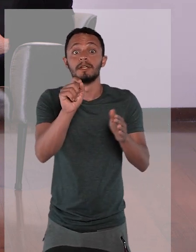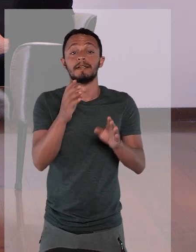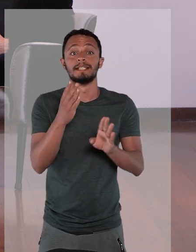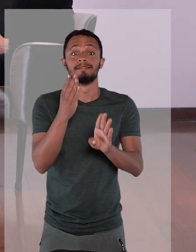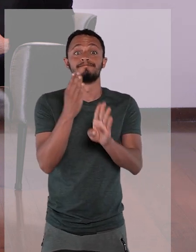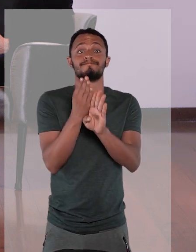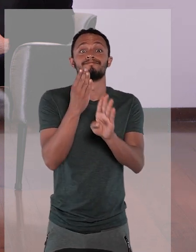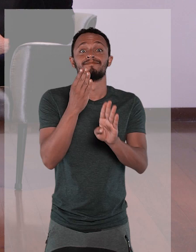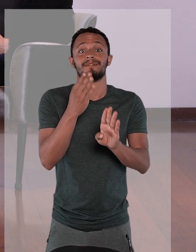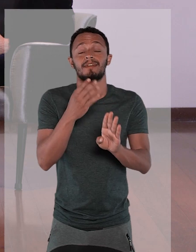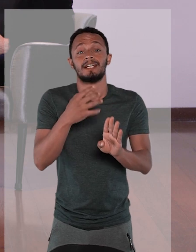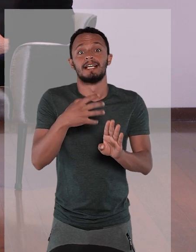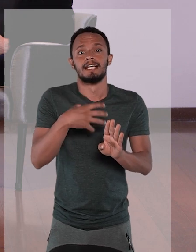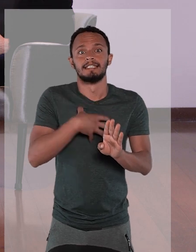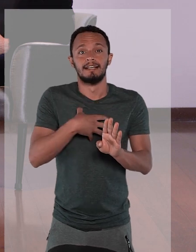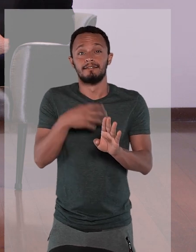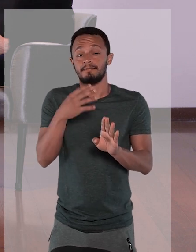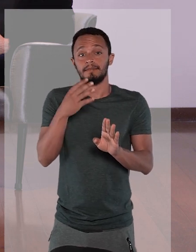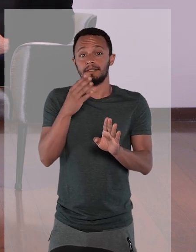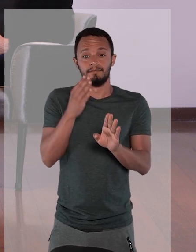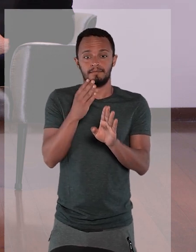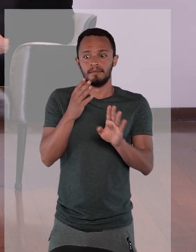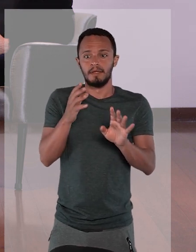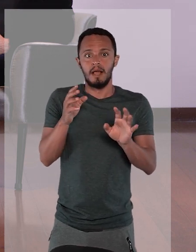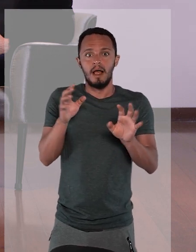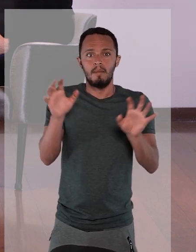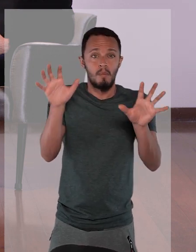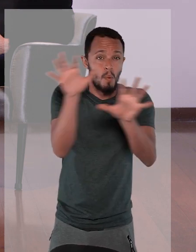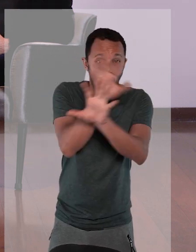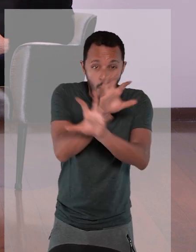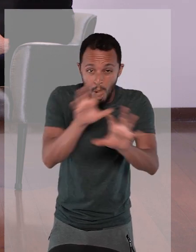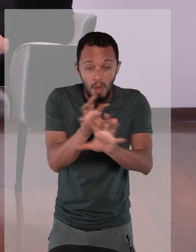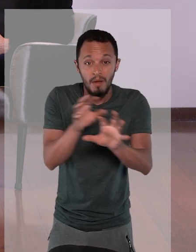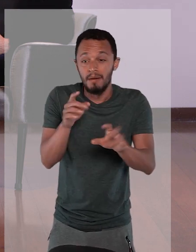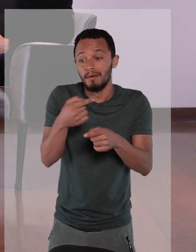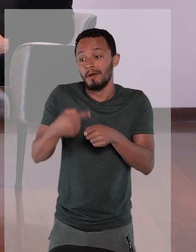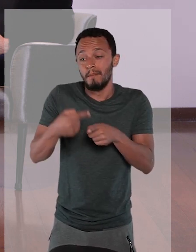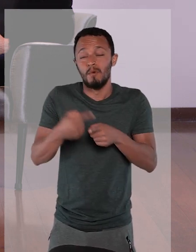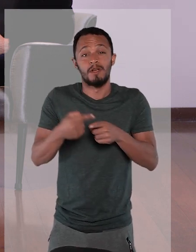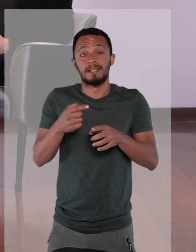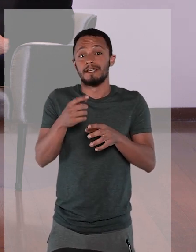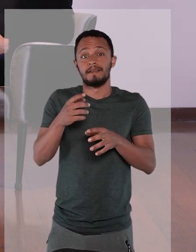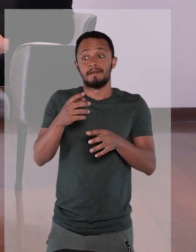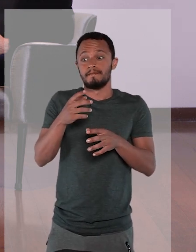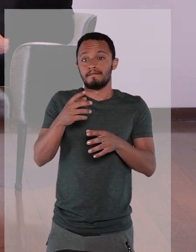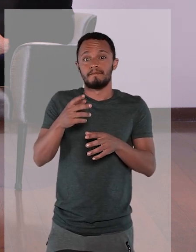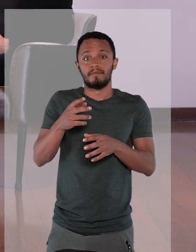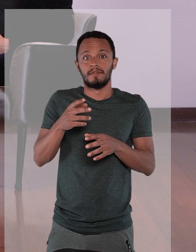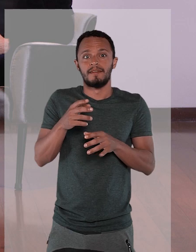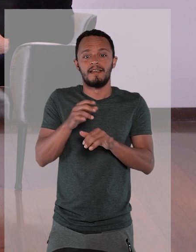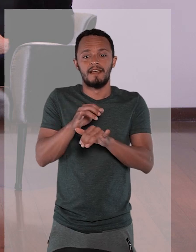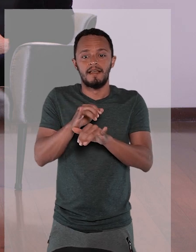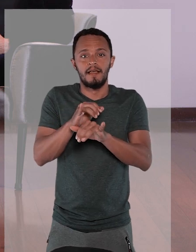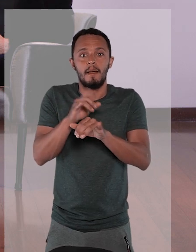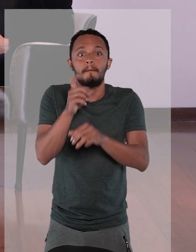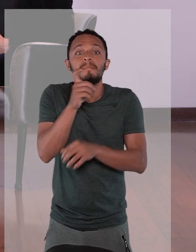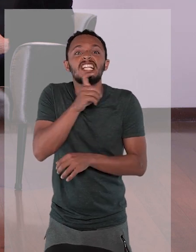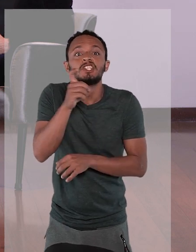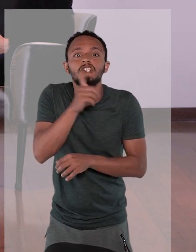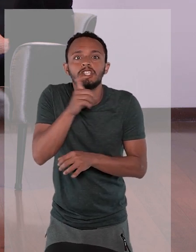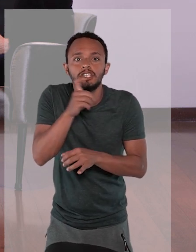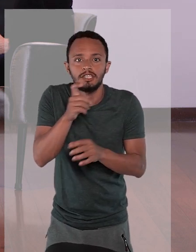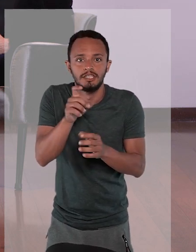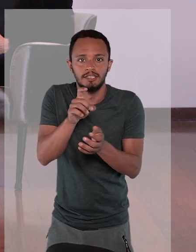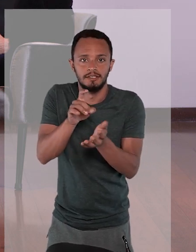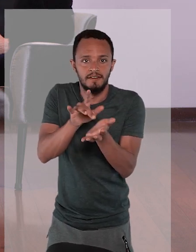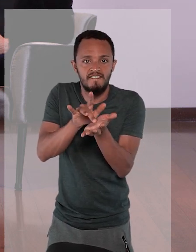assaltados pelo horror desse que ficou tão vulgarizado, das fake news, né, Carlos? Isso demorou